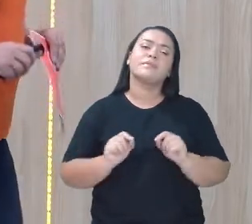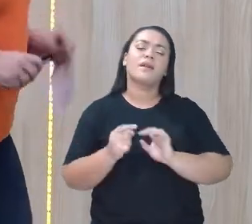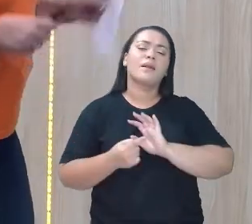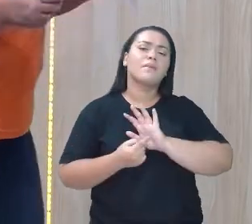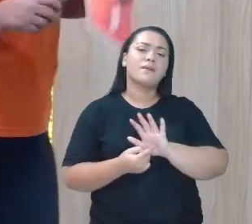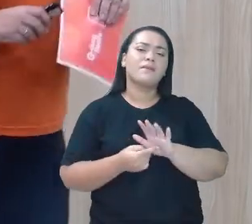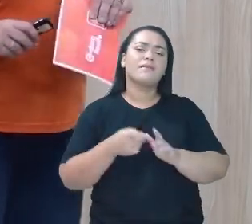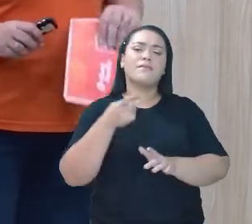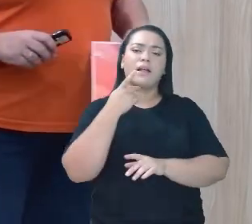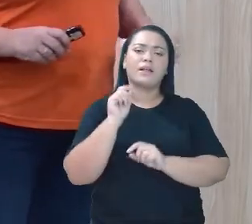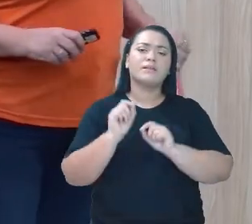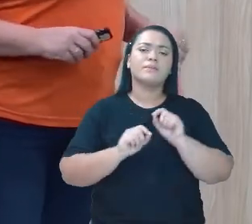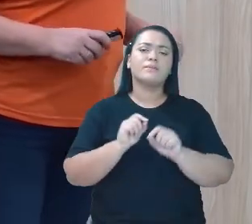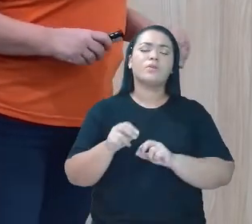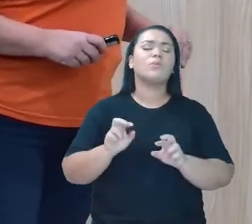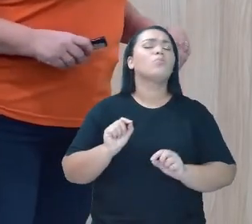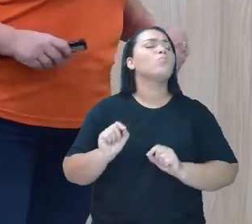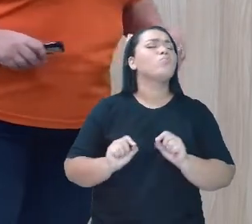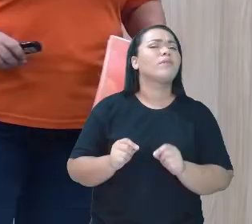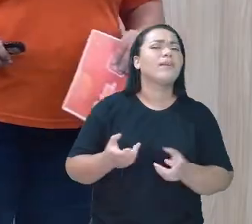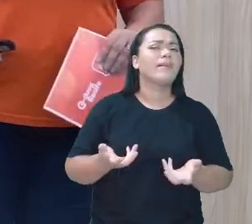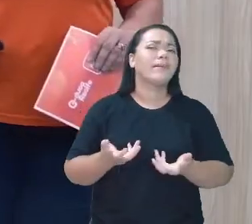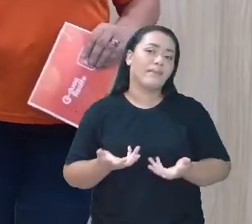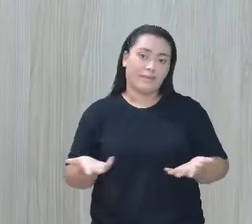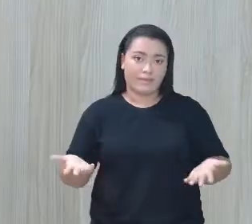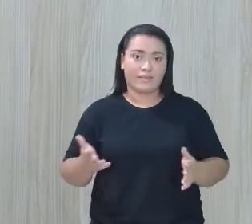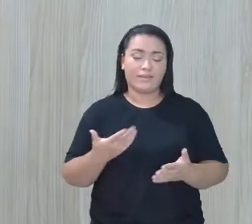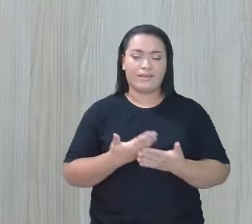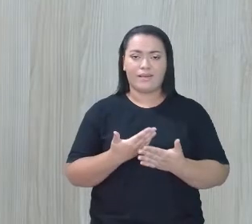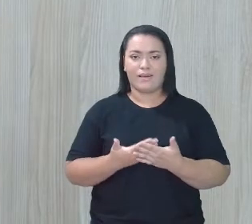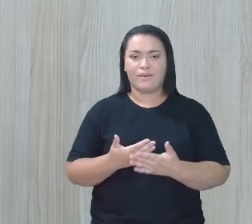dizer também o que é que a gente espera, não é, professora Cláudia?